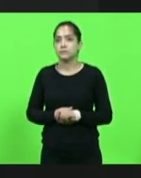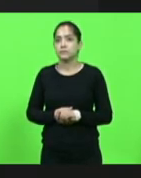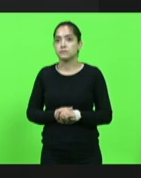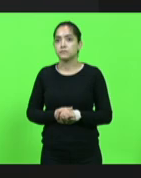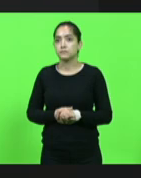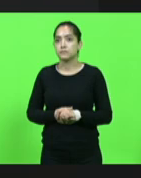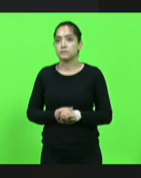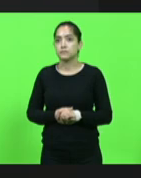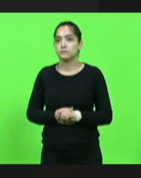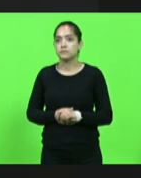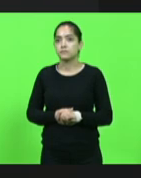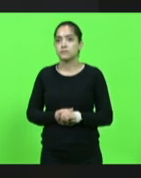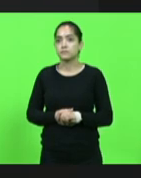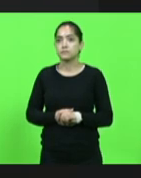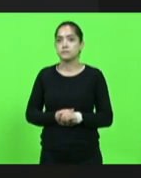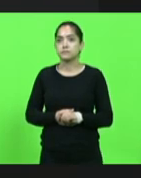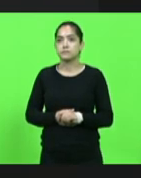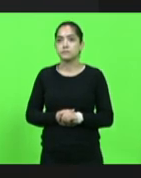Alô?